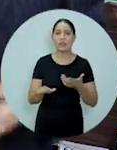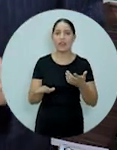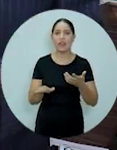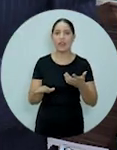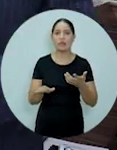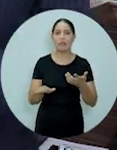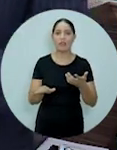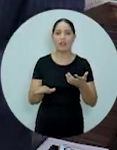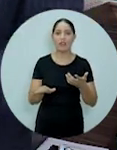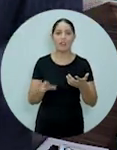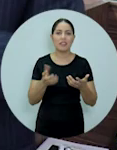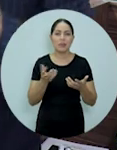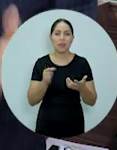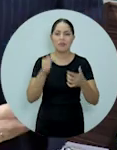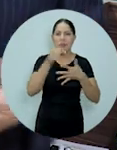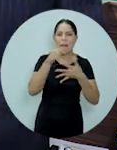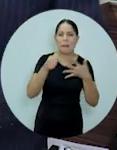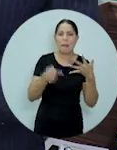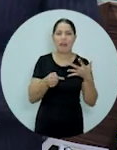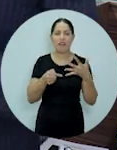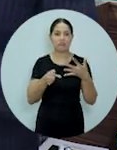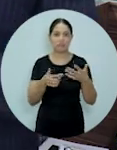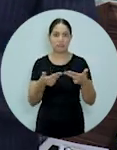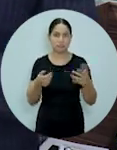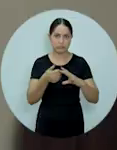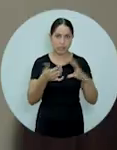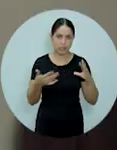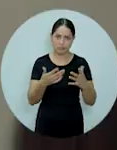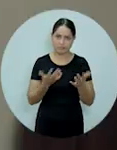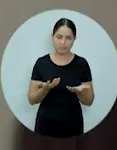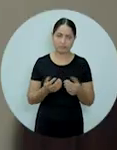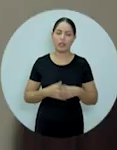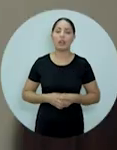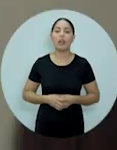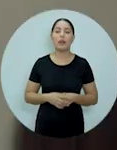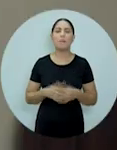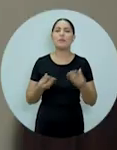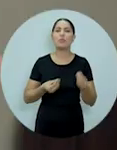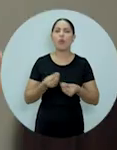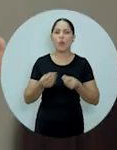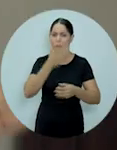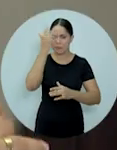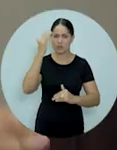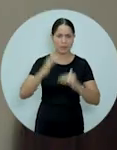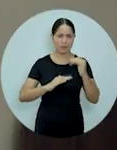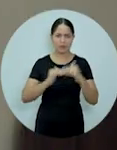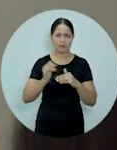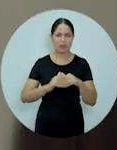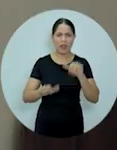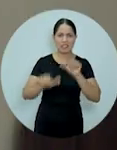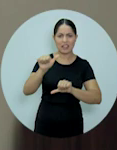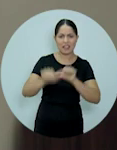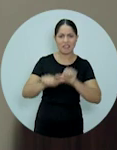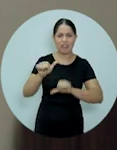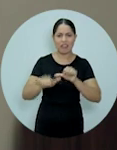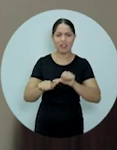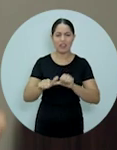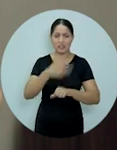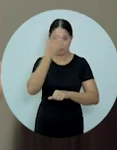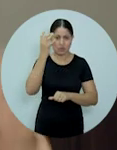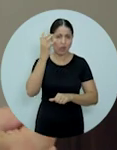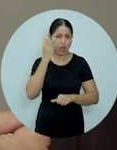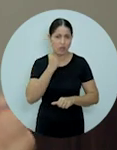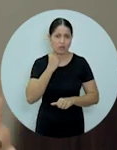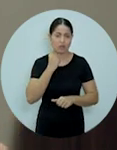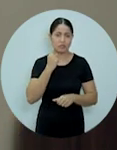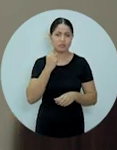só pode ser 2, ela tem uma irmã, eu vou adotar as 2. O que os profissionais da vara da infância avaliam no